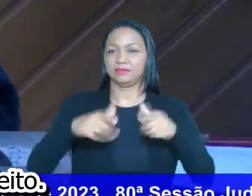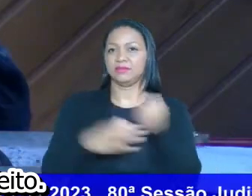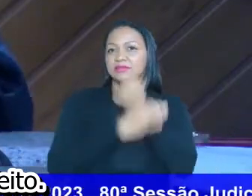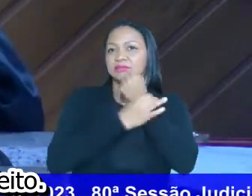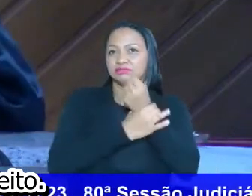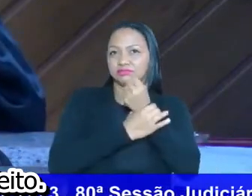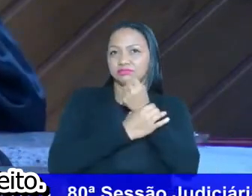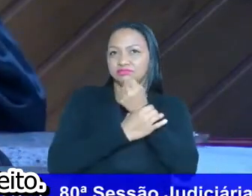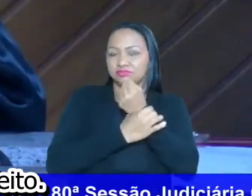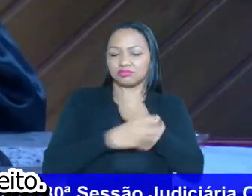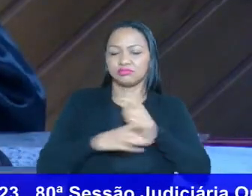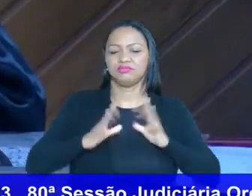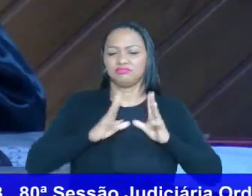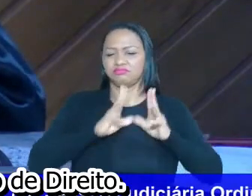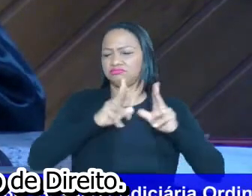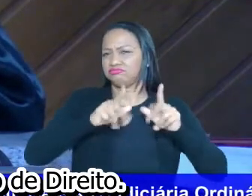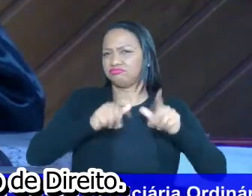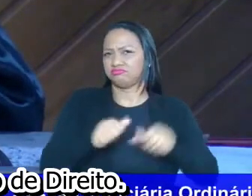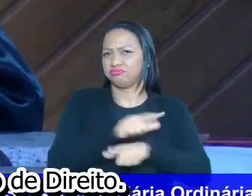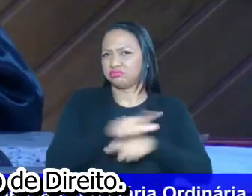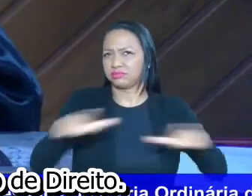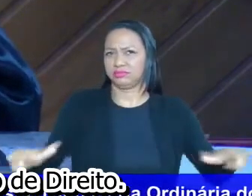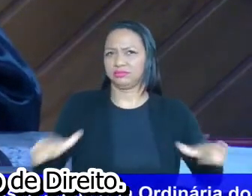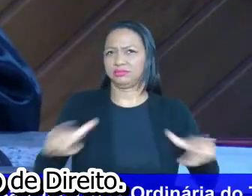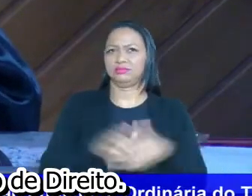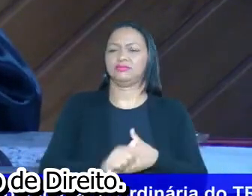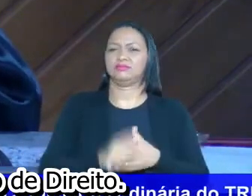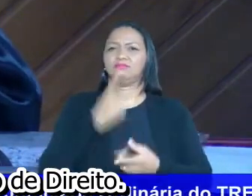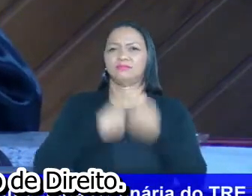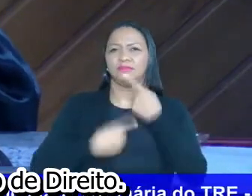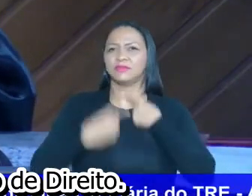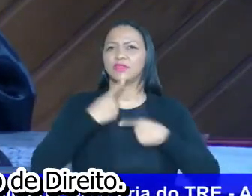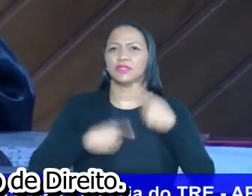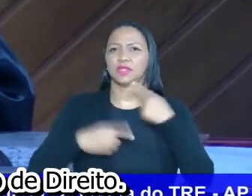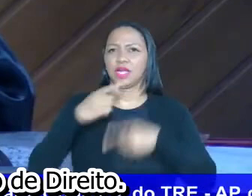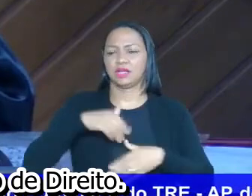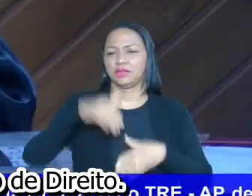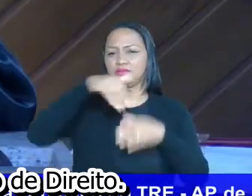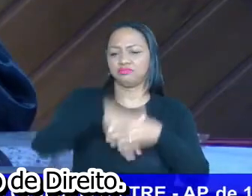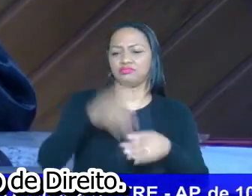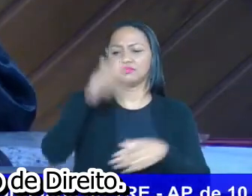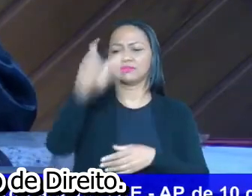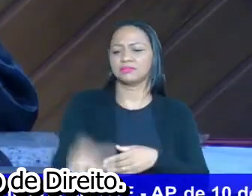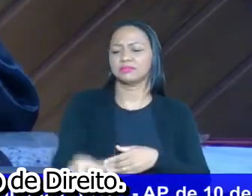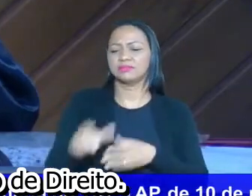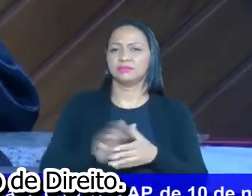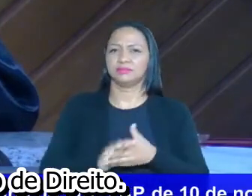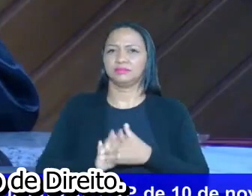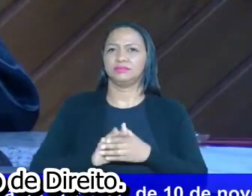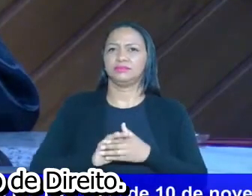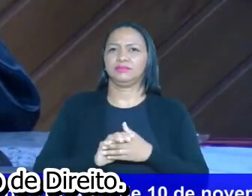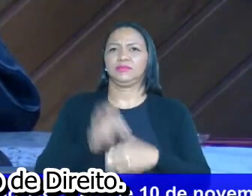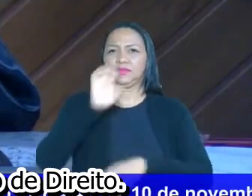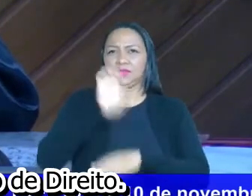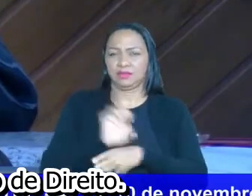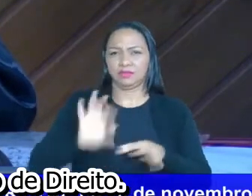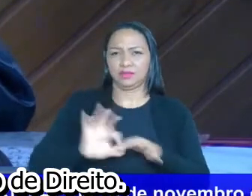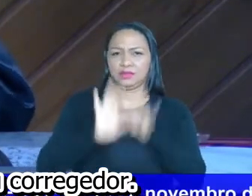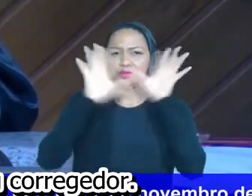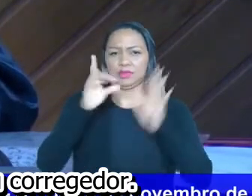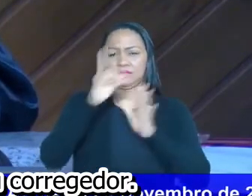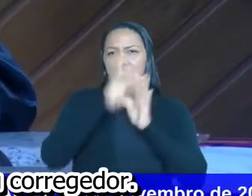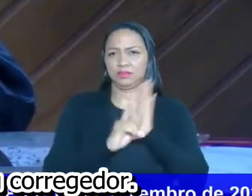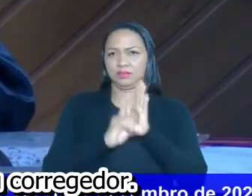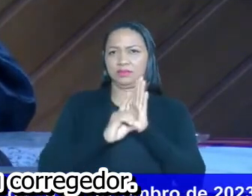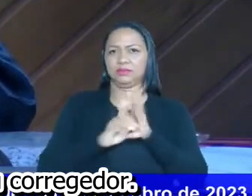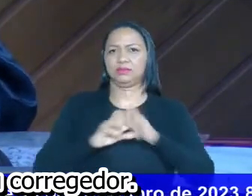garantir a lisura do pleito, a vontade do eleitor, enfim, pelo Estado Democrático de Direito. Eu